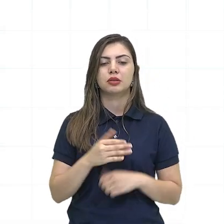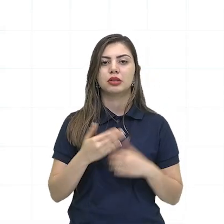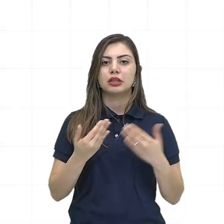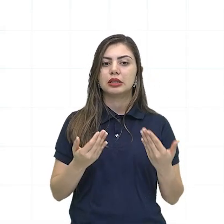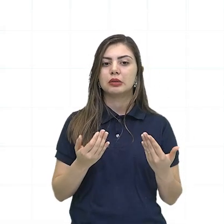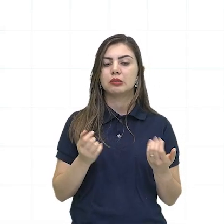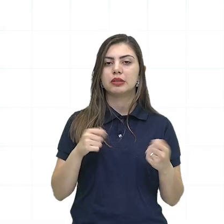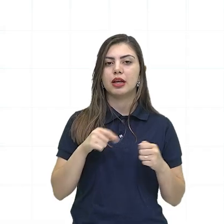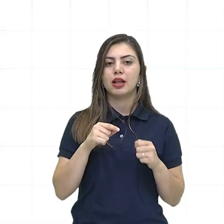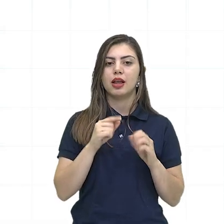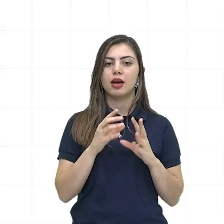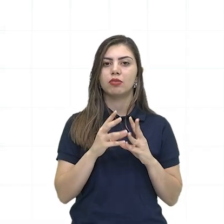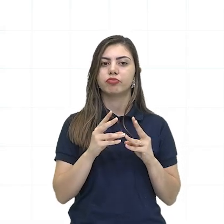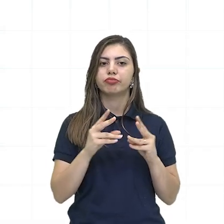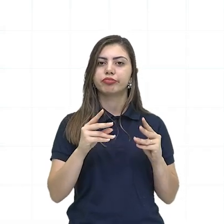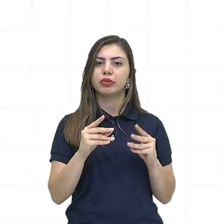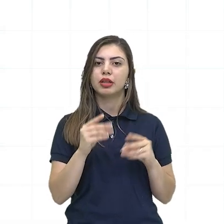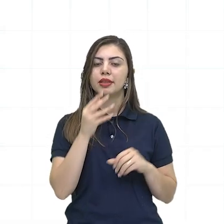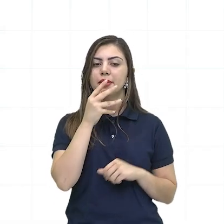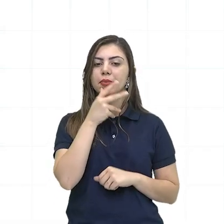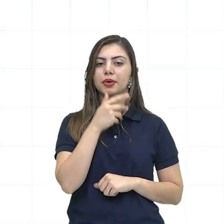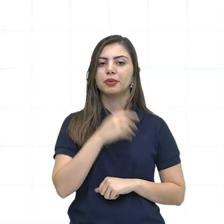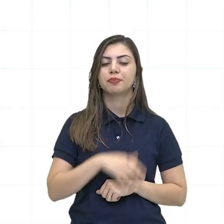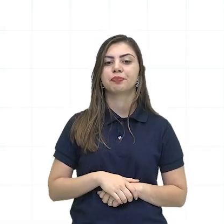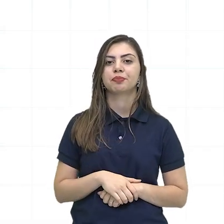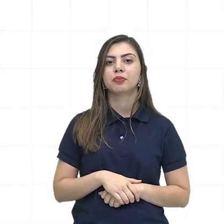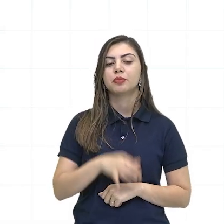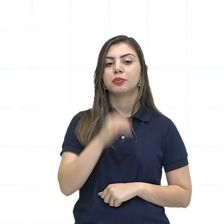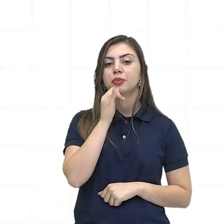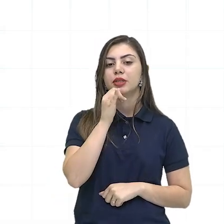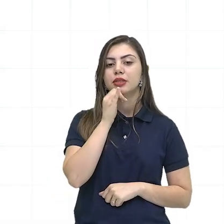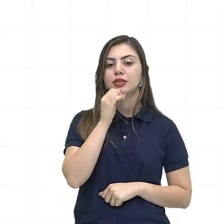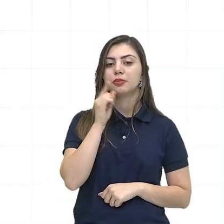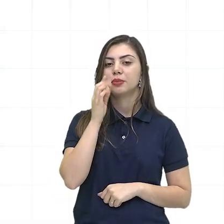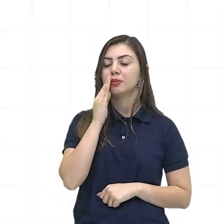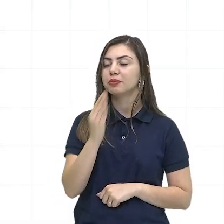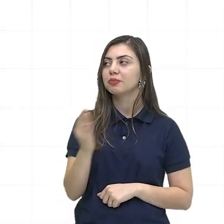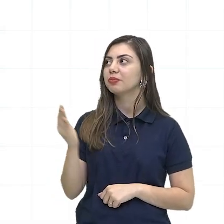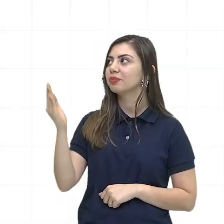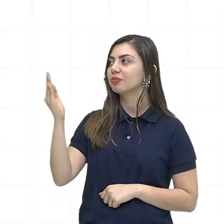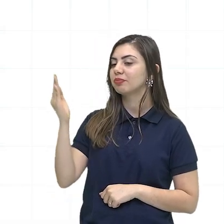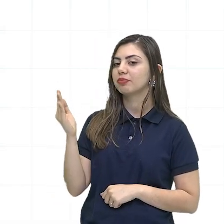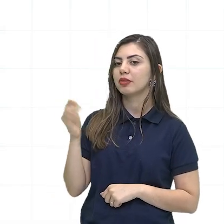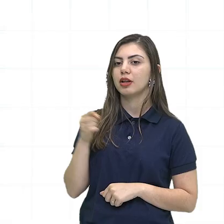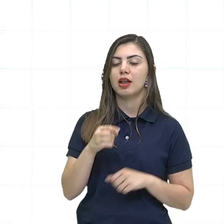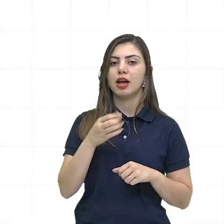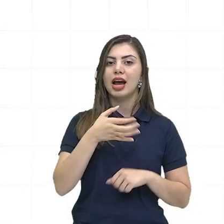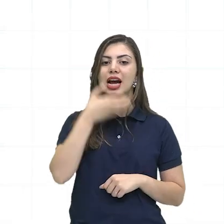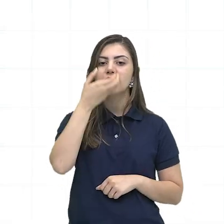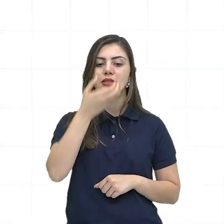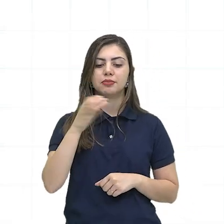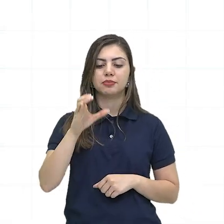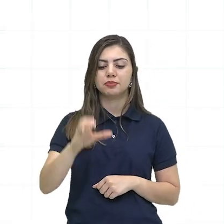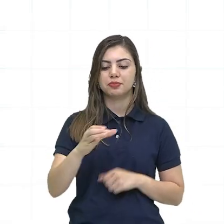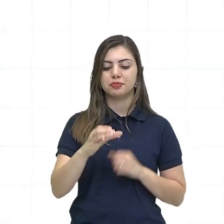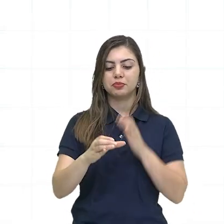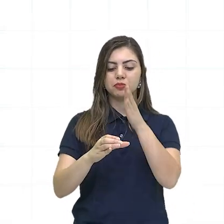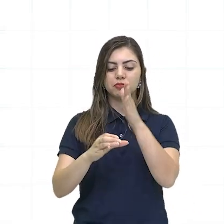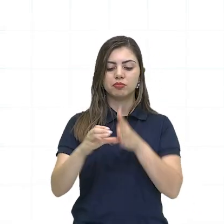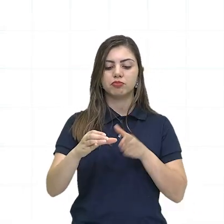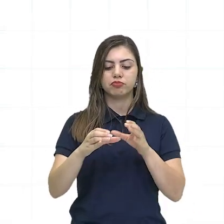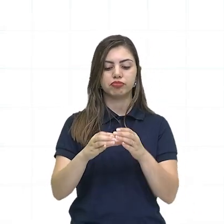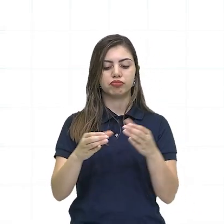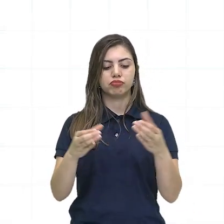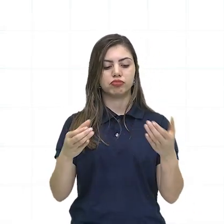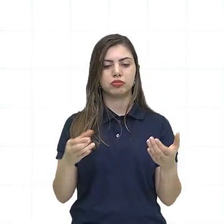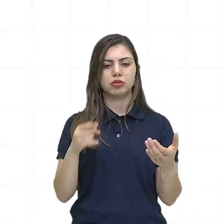essa oxidação. Nós temos a exemplo da oxidação, uma maçã, né? Quando você corta a maçã, você observa